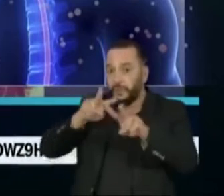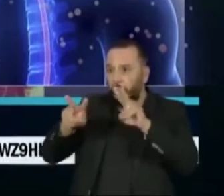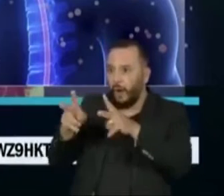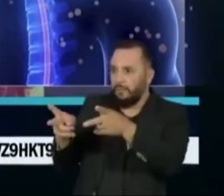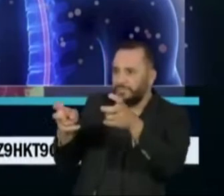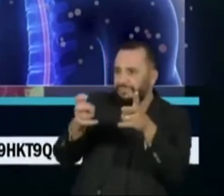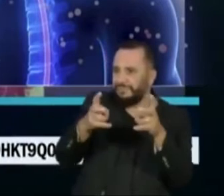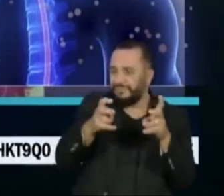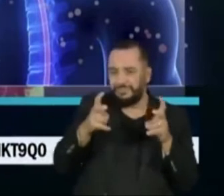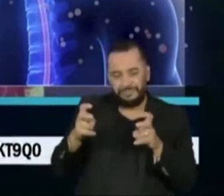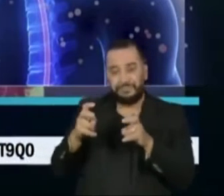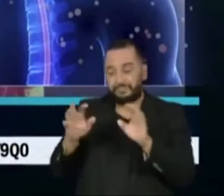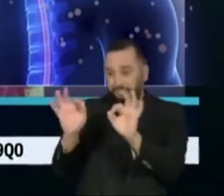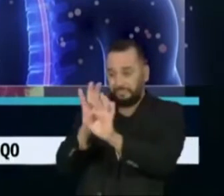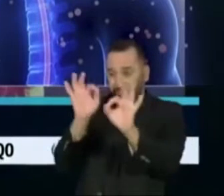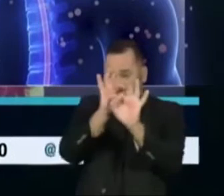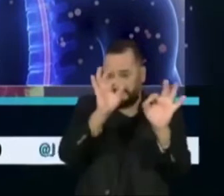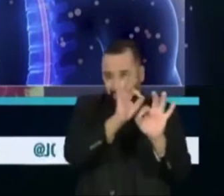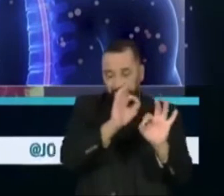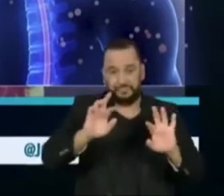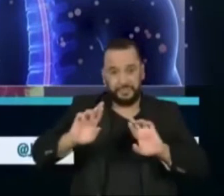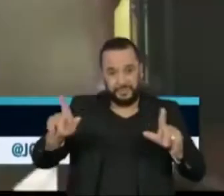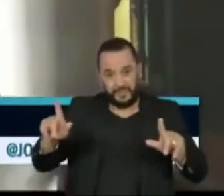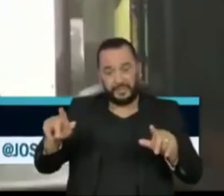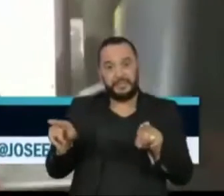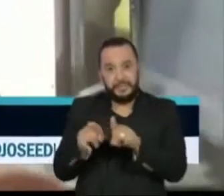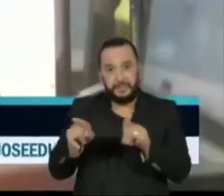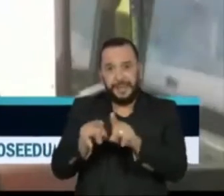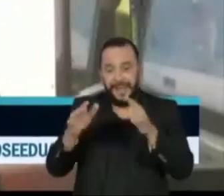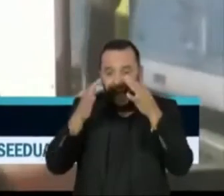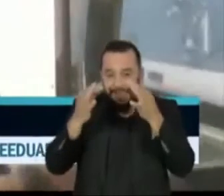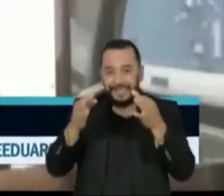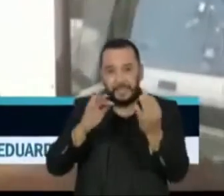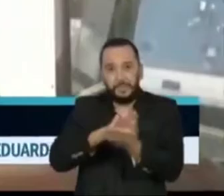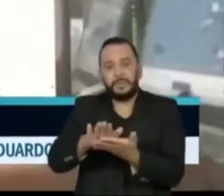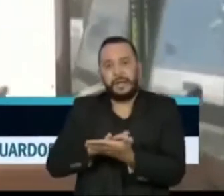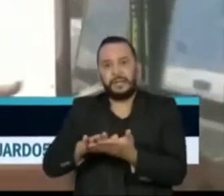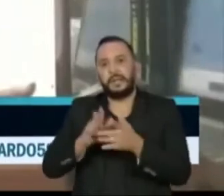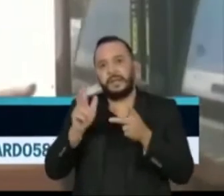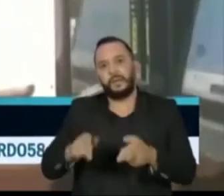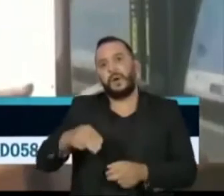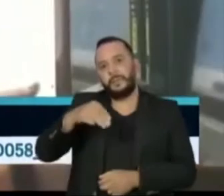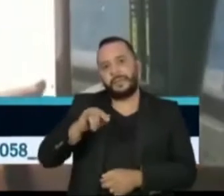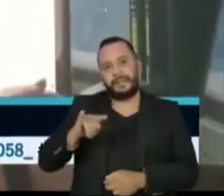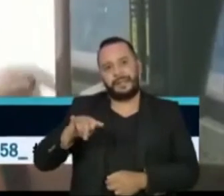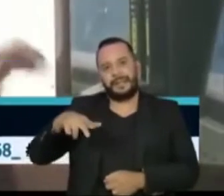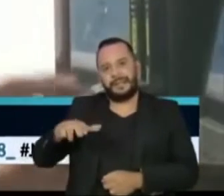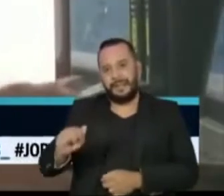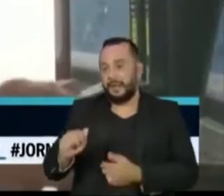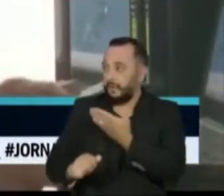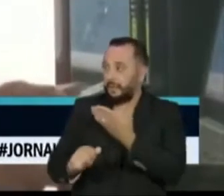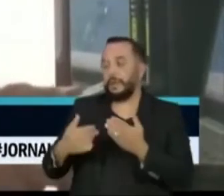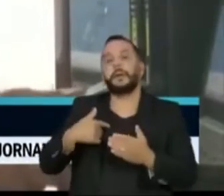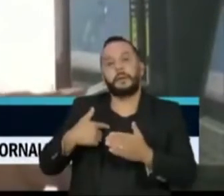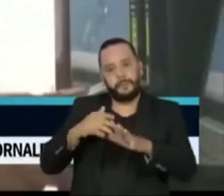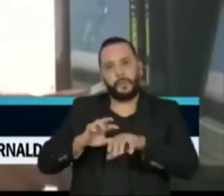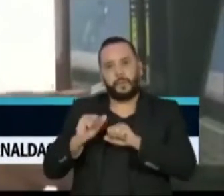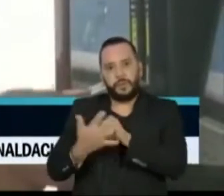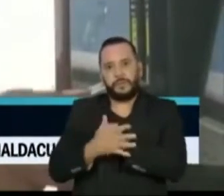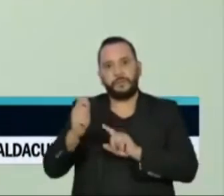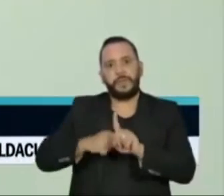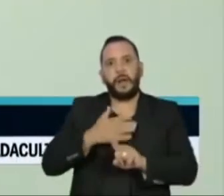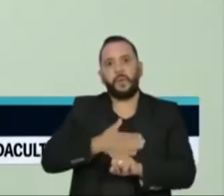e 72% problemas de atenção, como a Madalena, que pegou Covid-19 em agosto